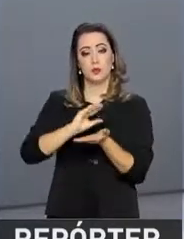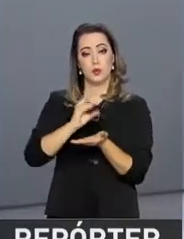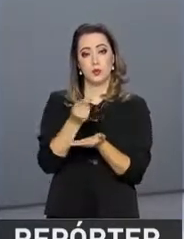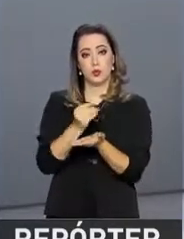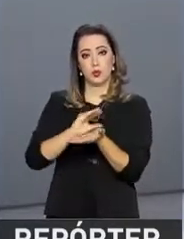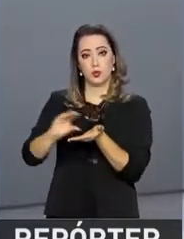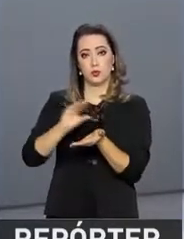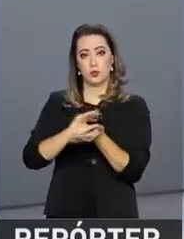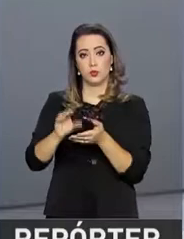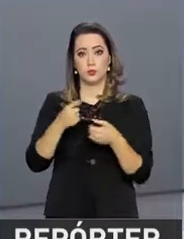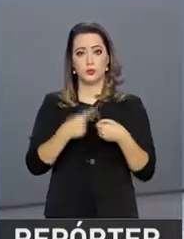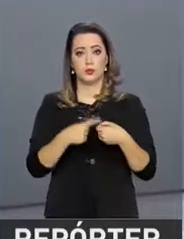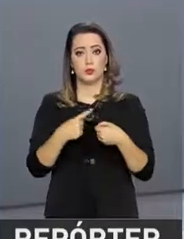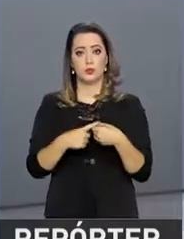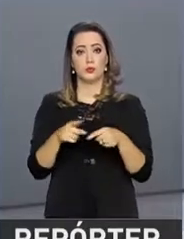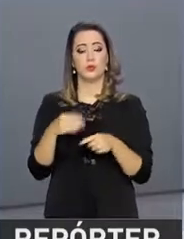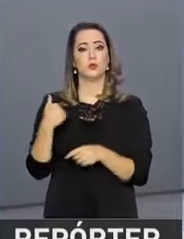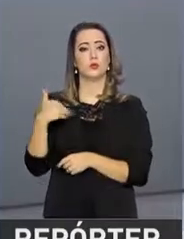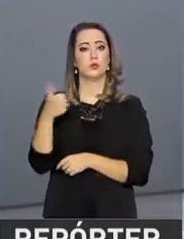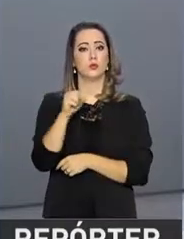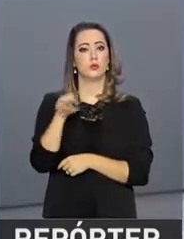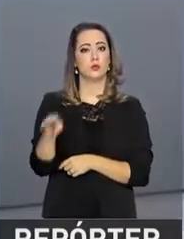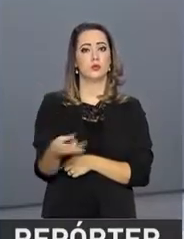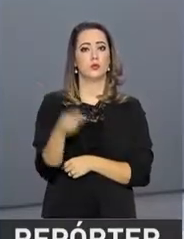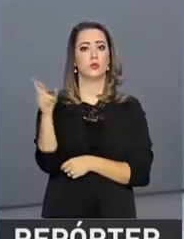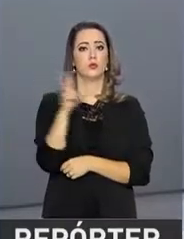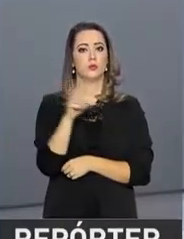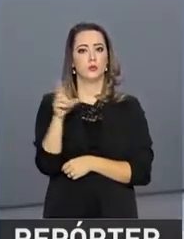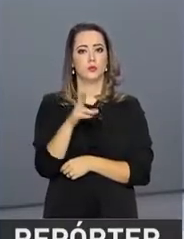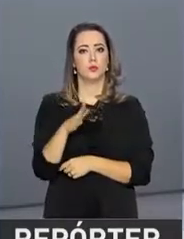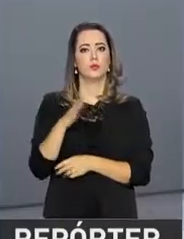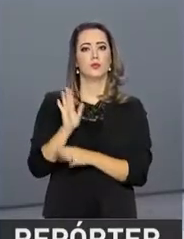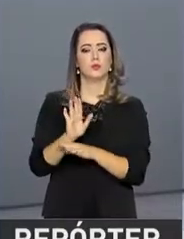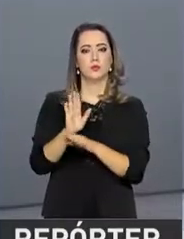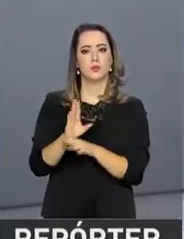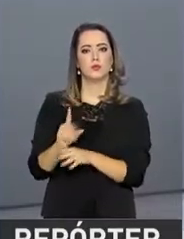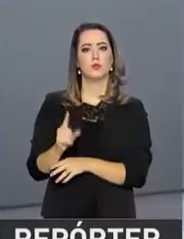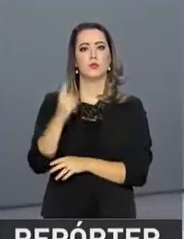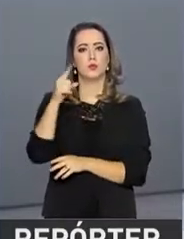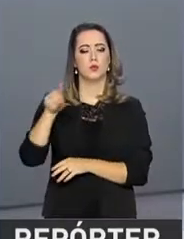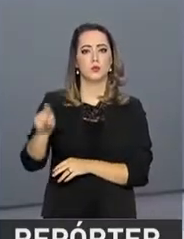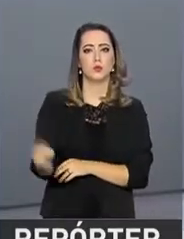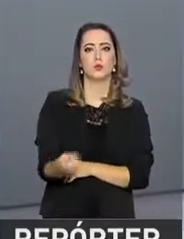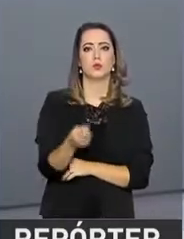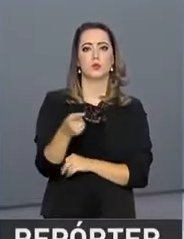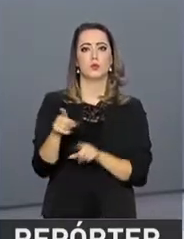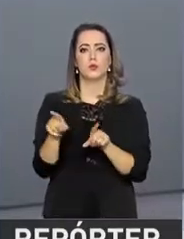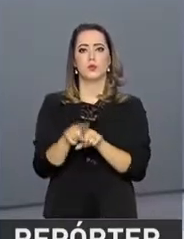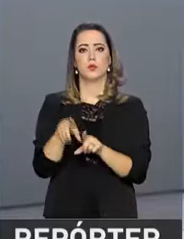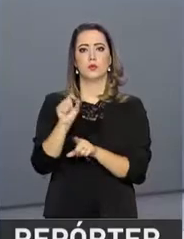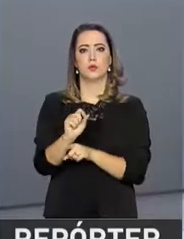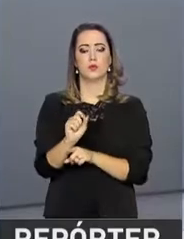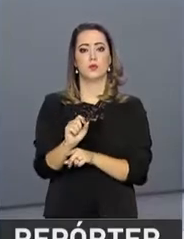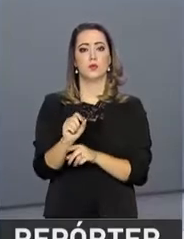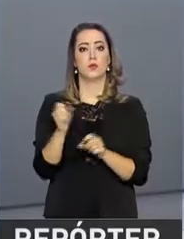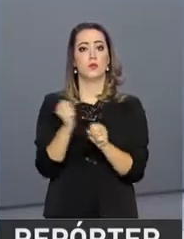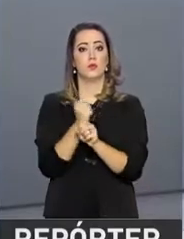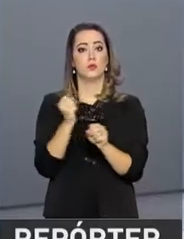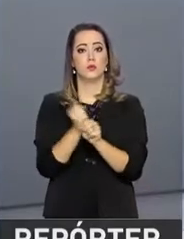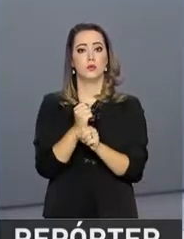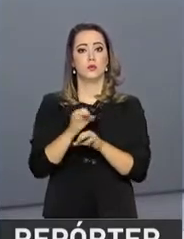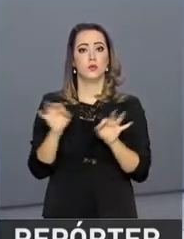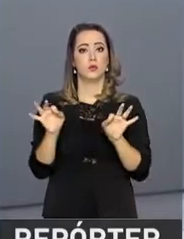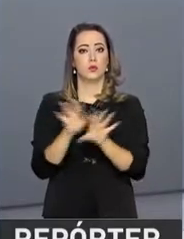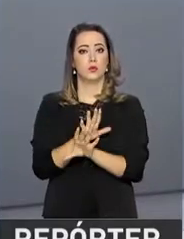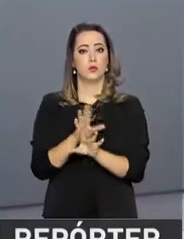investimento residencial nice foi de 18 milhões de reais e vai beneficiar cerca de mil pessoas a conclusão e entrega